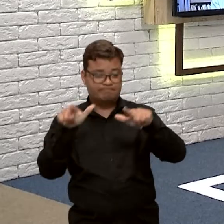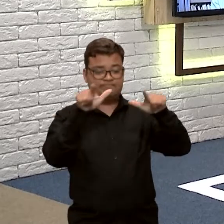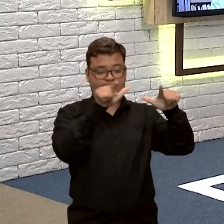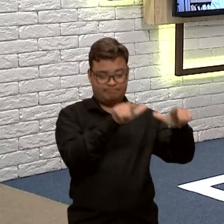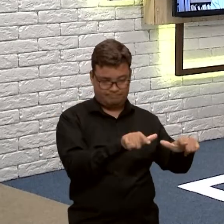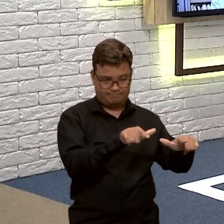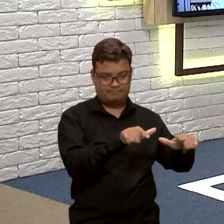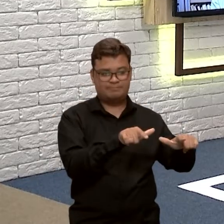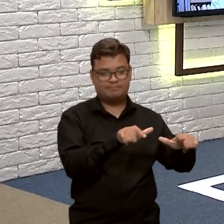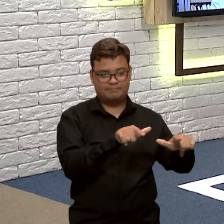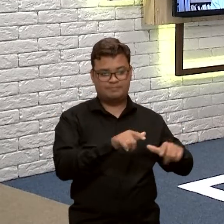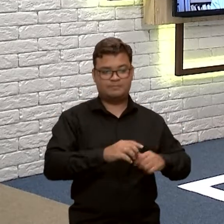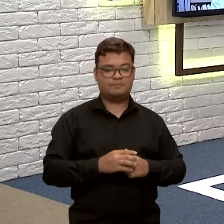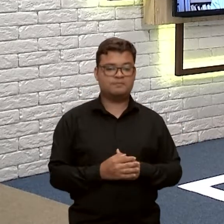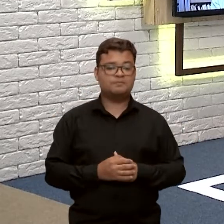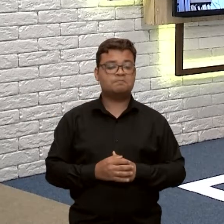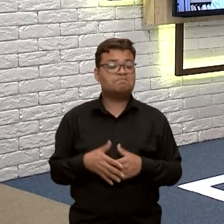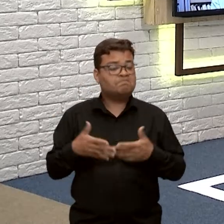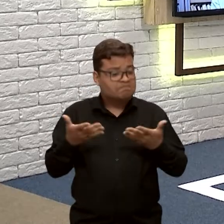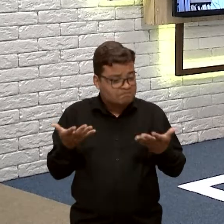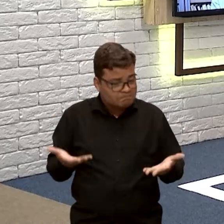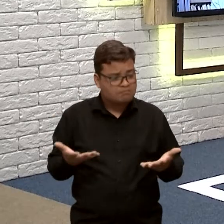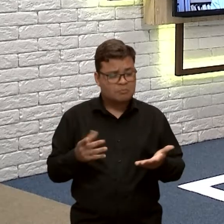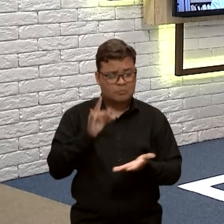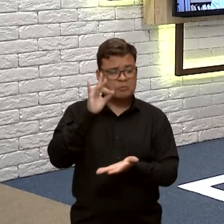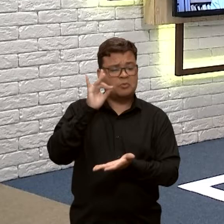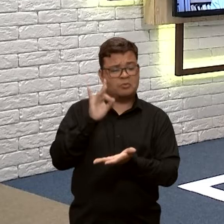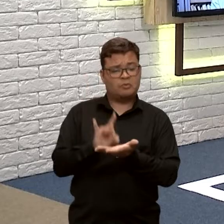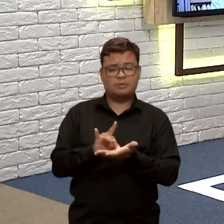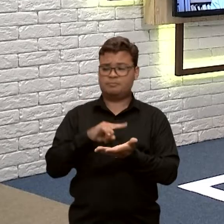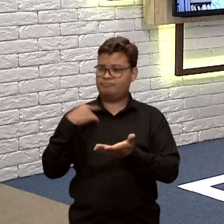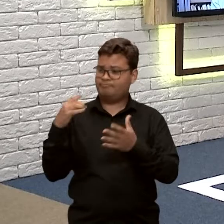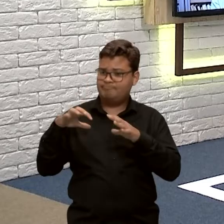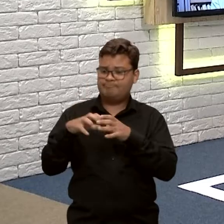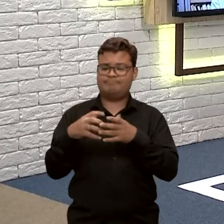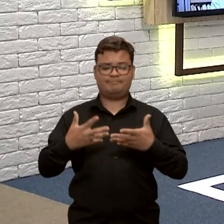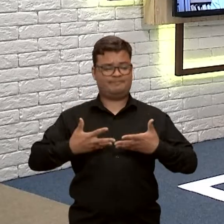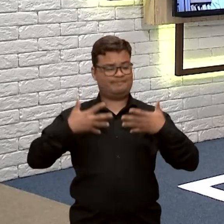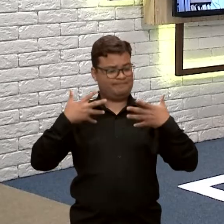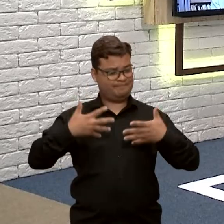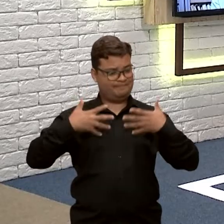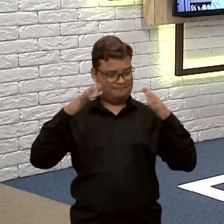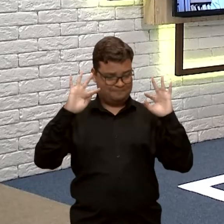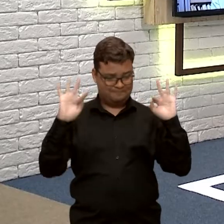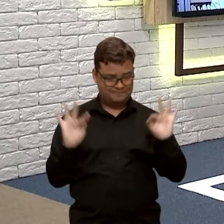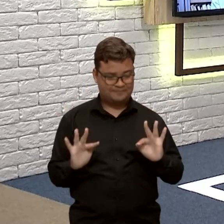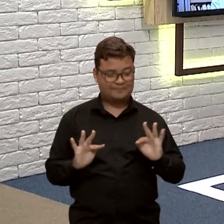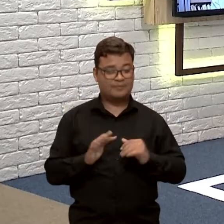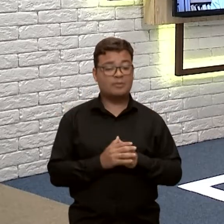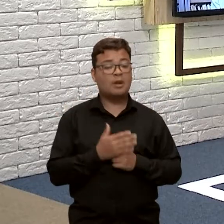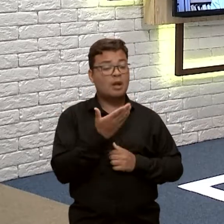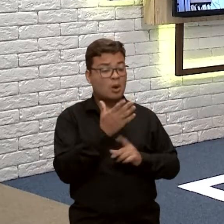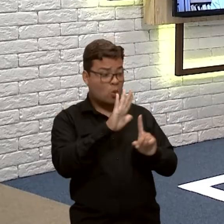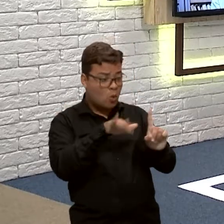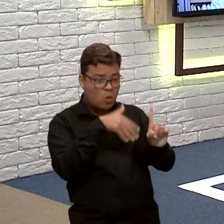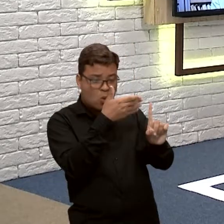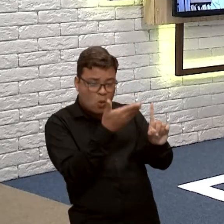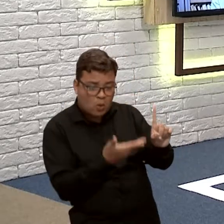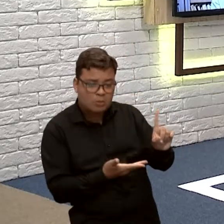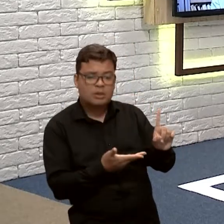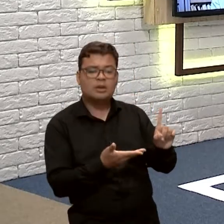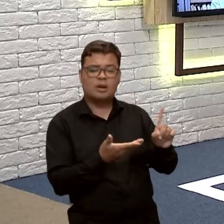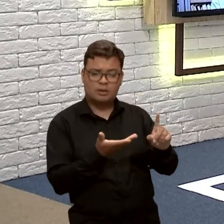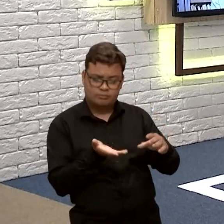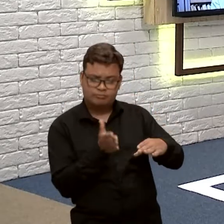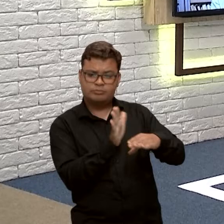no mandato da professora Angelica. Então, é motivo assim, de muita alegria. Essa homenagem, na verdade, cresce as duas